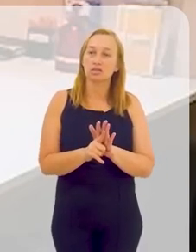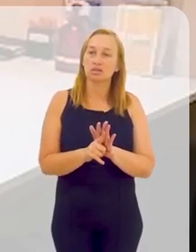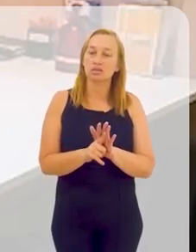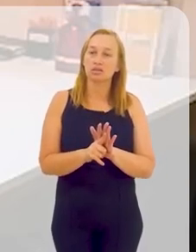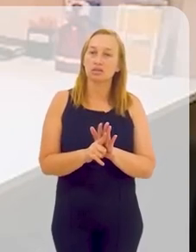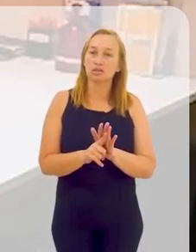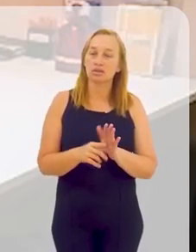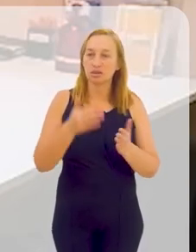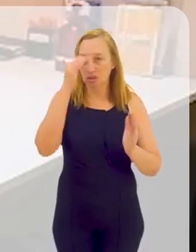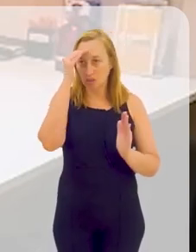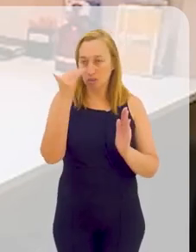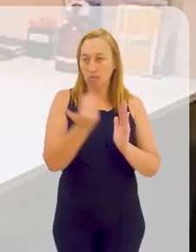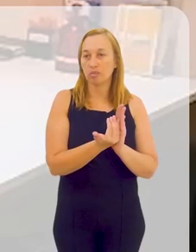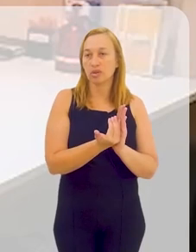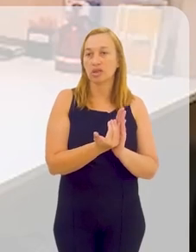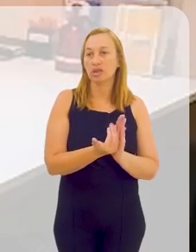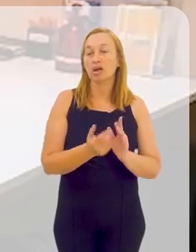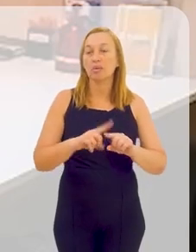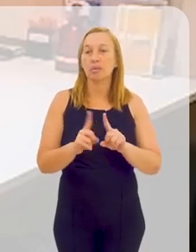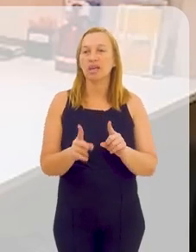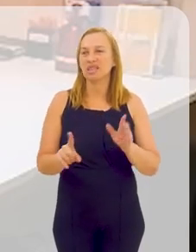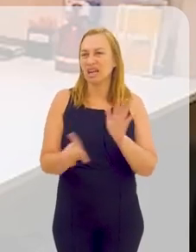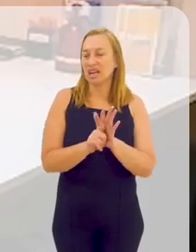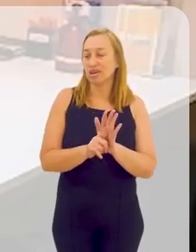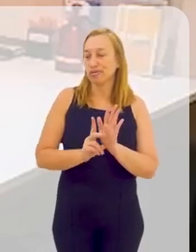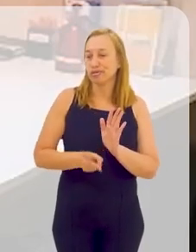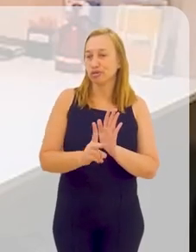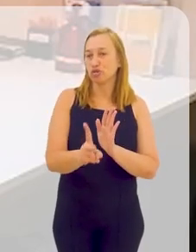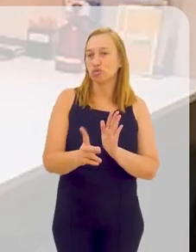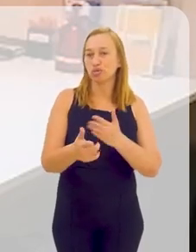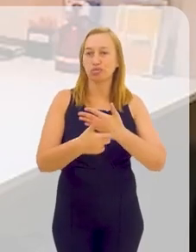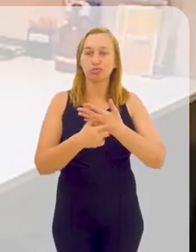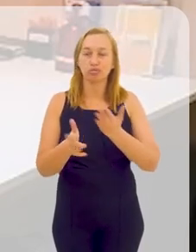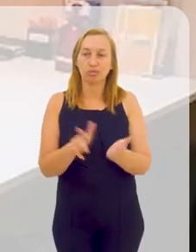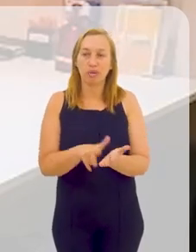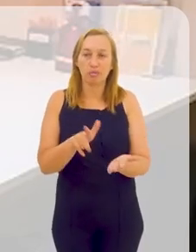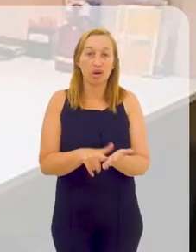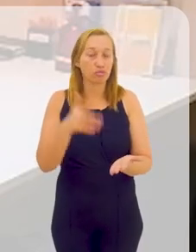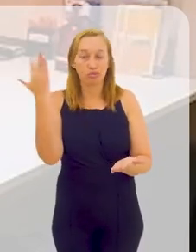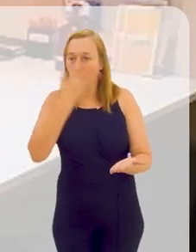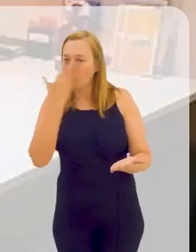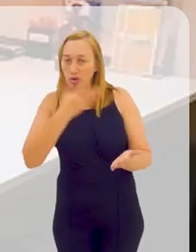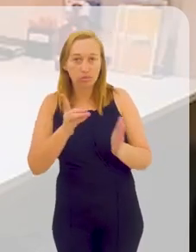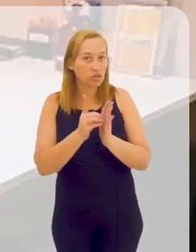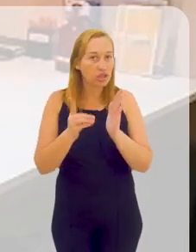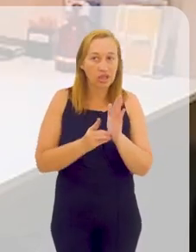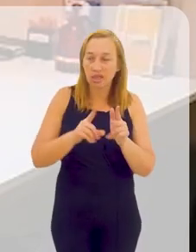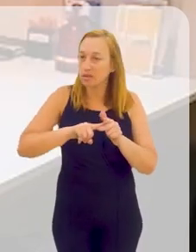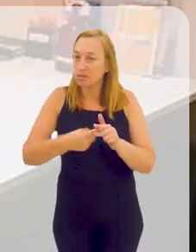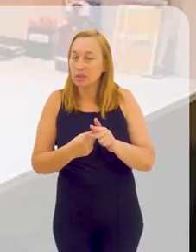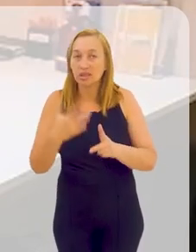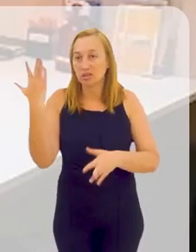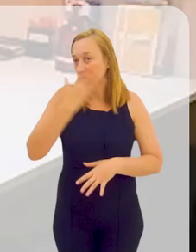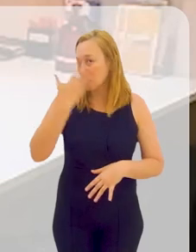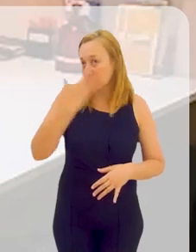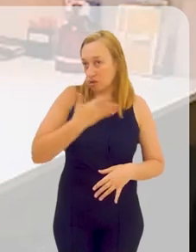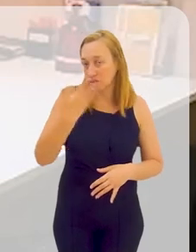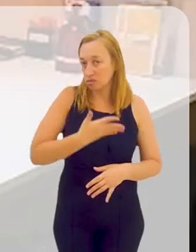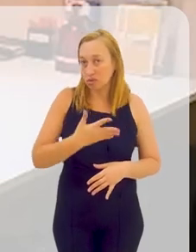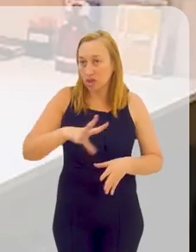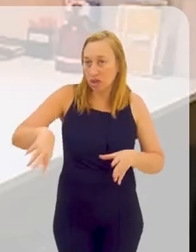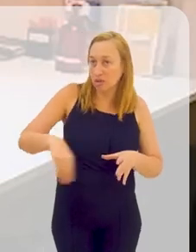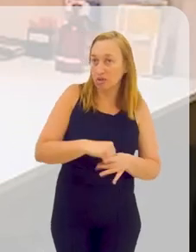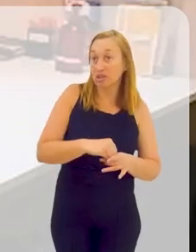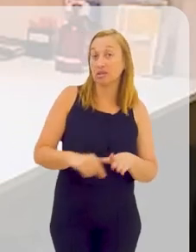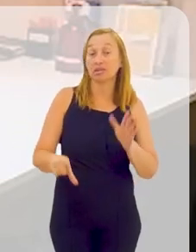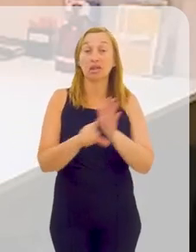promulgada sancionada O problema é que a lei não saiu do Papel desde lá a gente não viu um decreto regulamentador e não